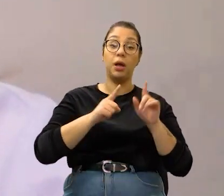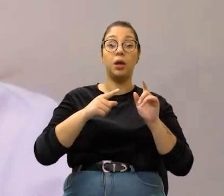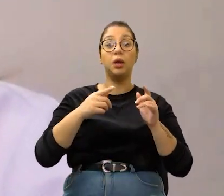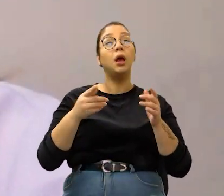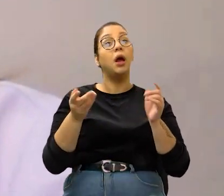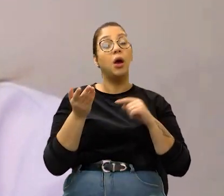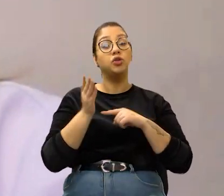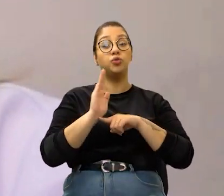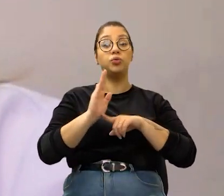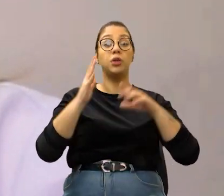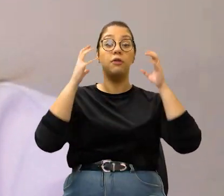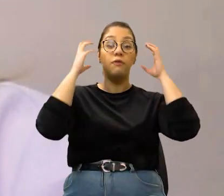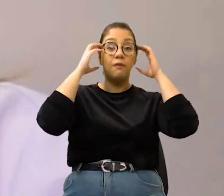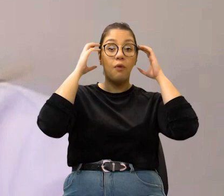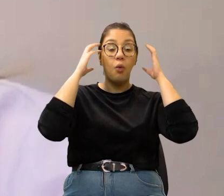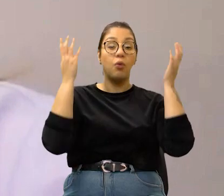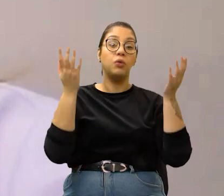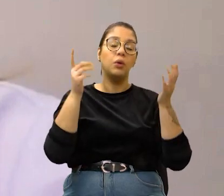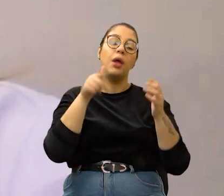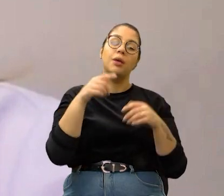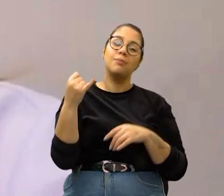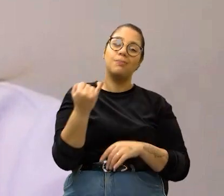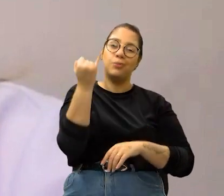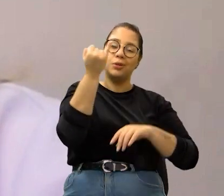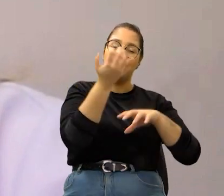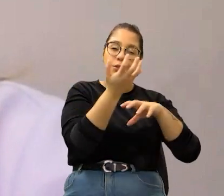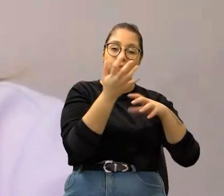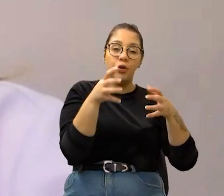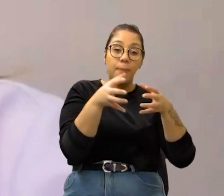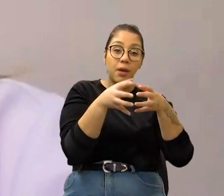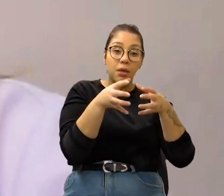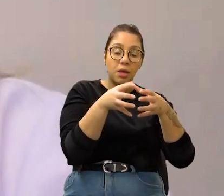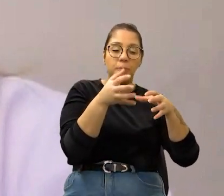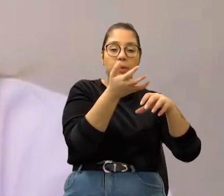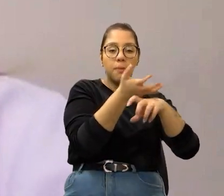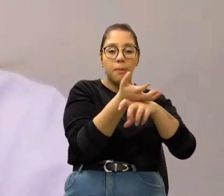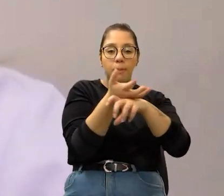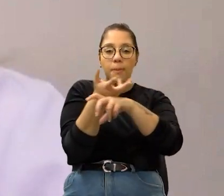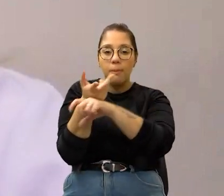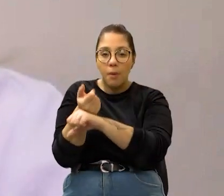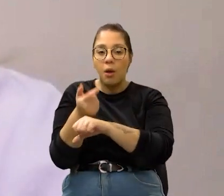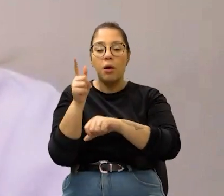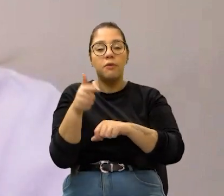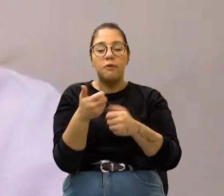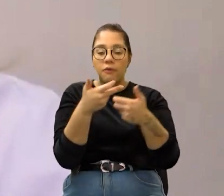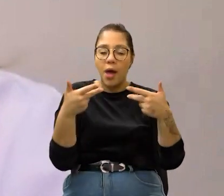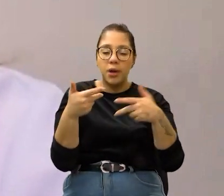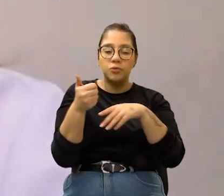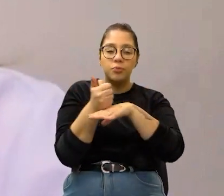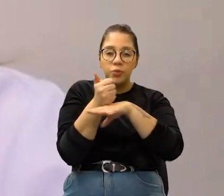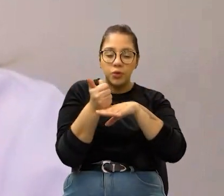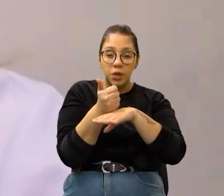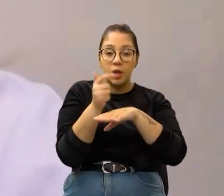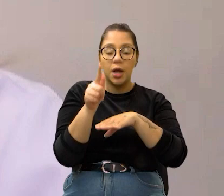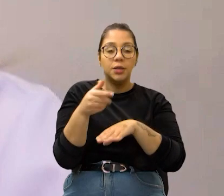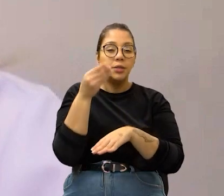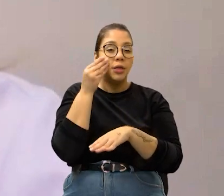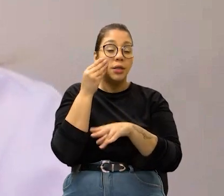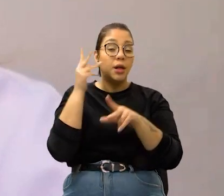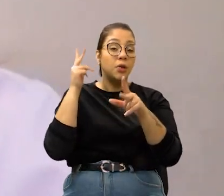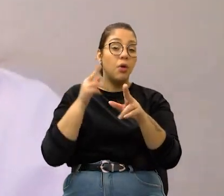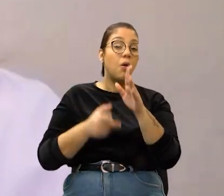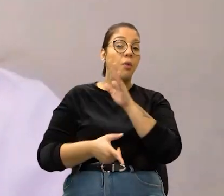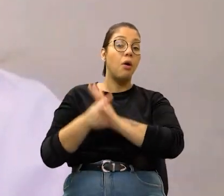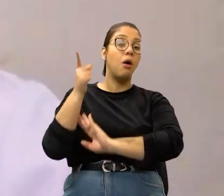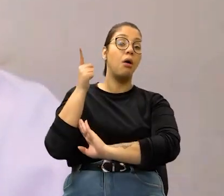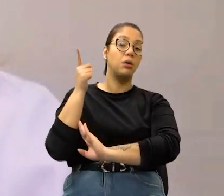que por isso a importância da equipe multidisciplinar, para tentar fazer com que o paciente volte a ser pelo menos o que ele